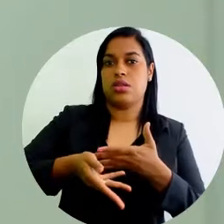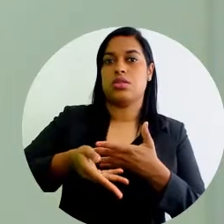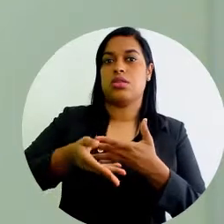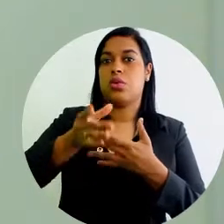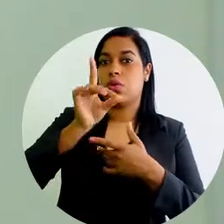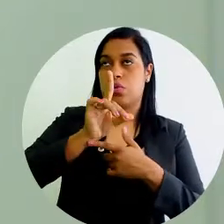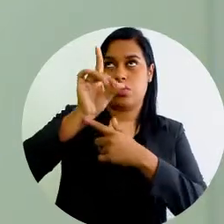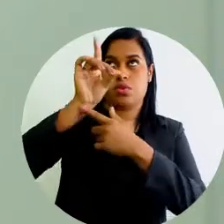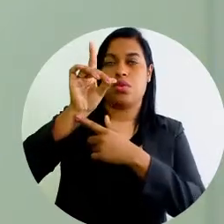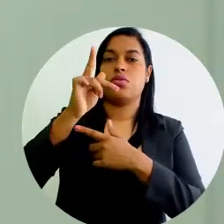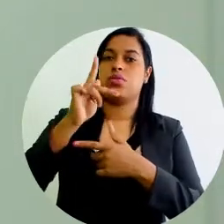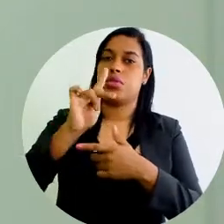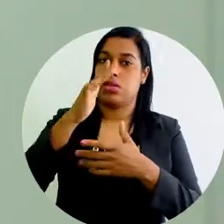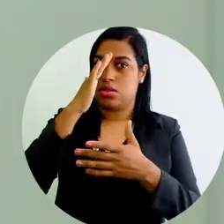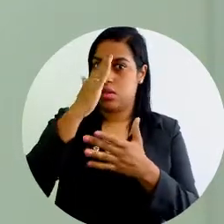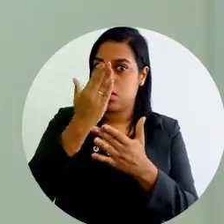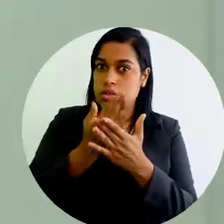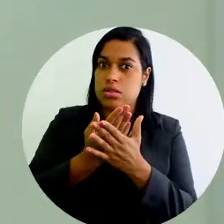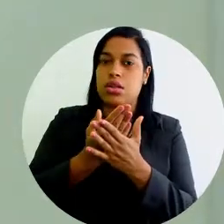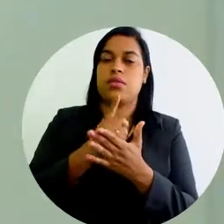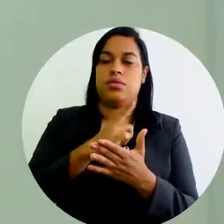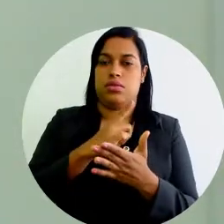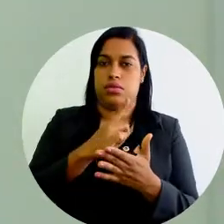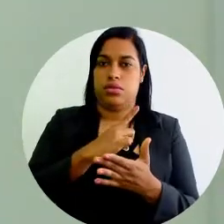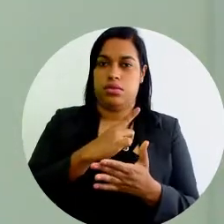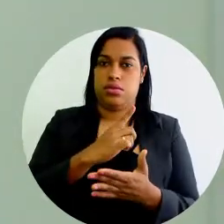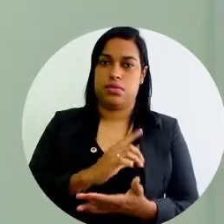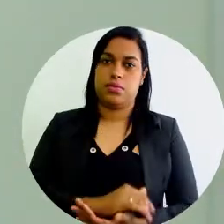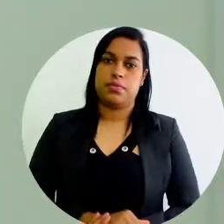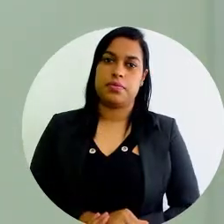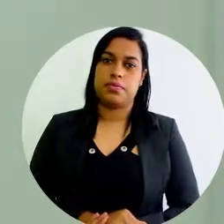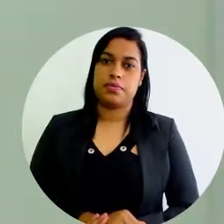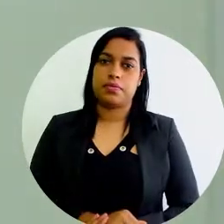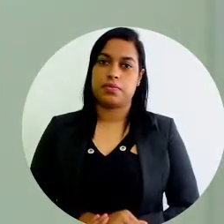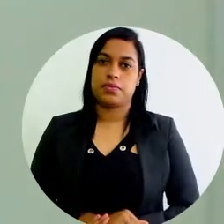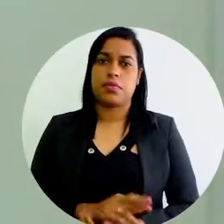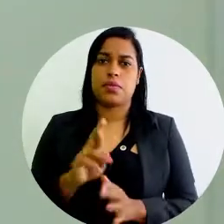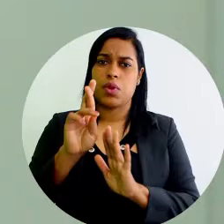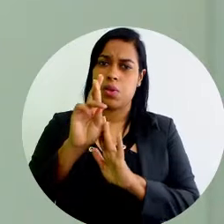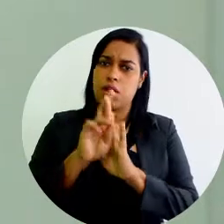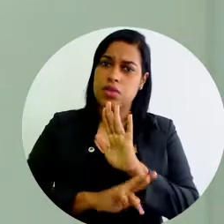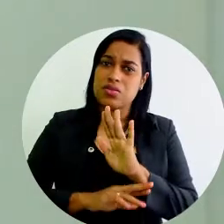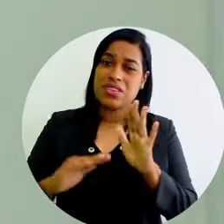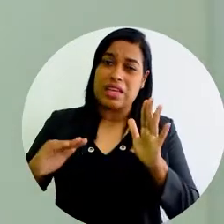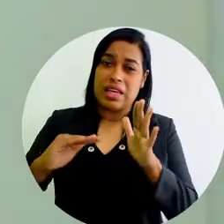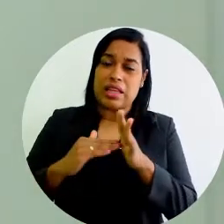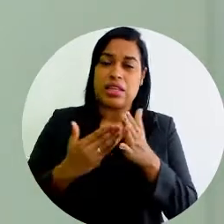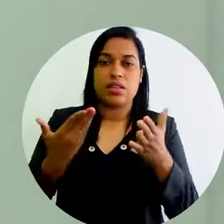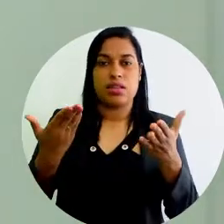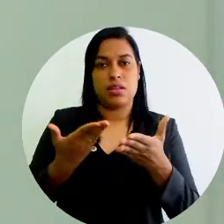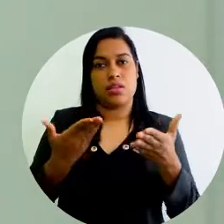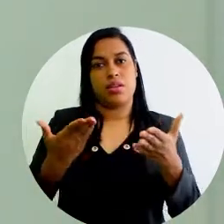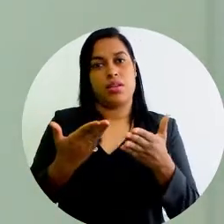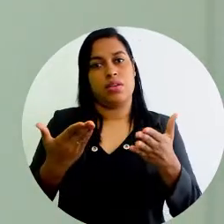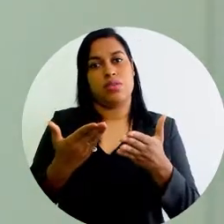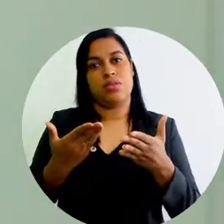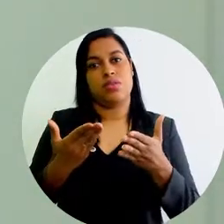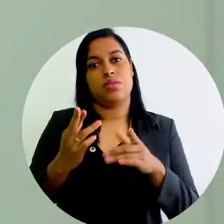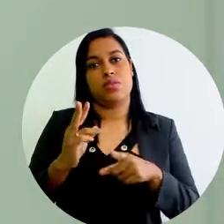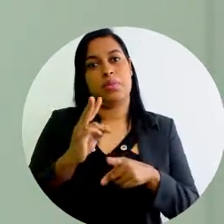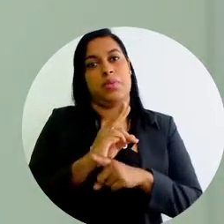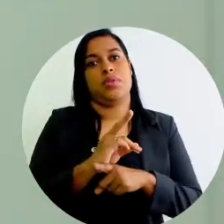as divindades que ele acreditava existir e que estão registradas até os dias de hoje e